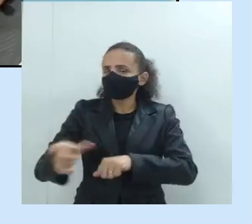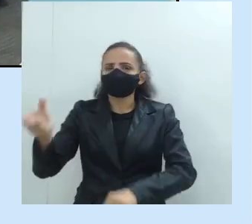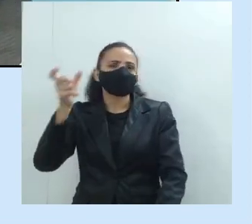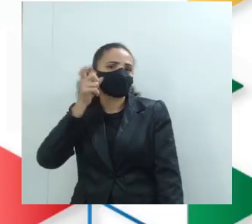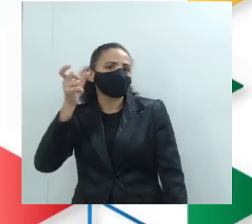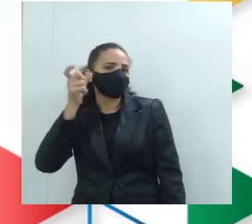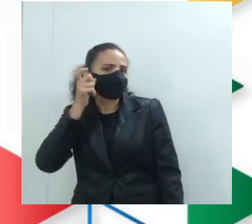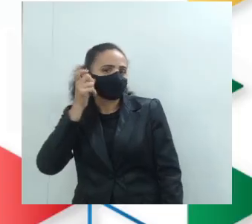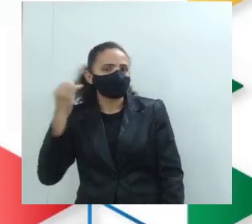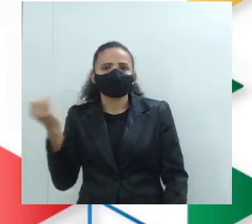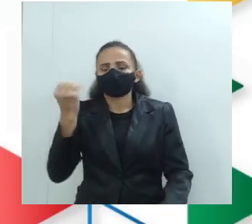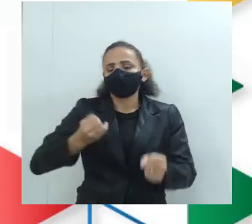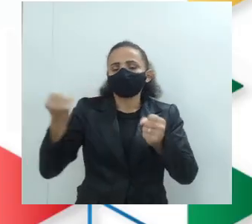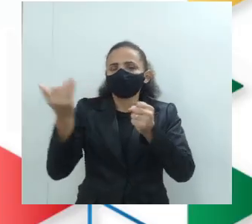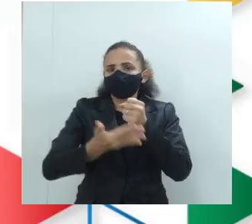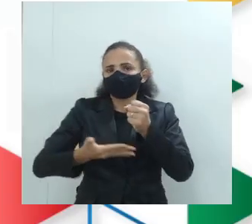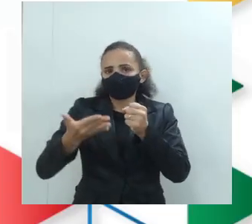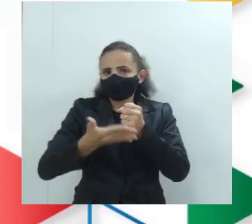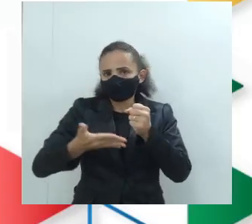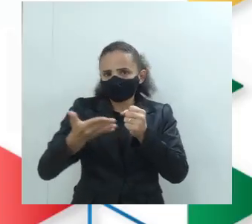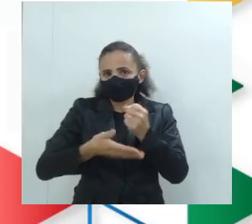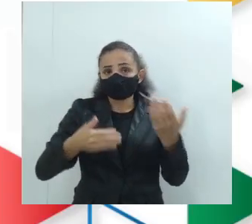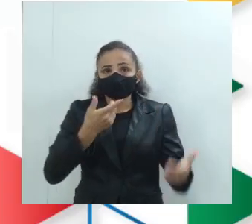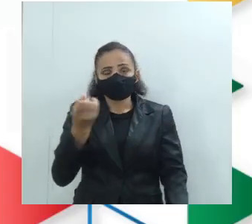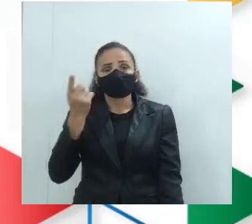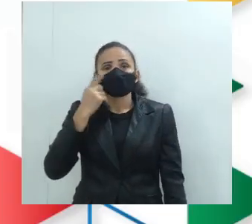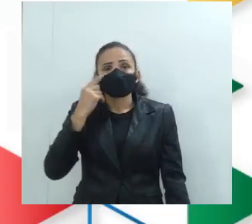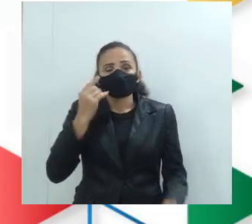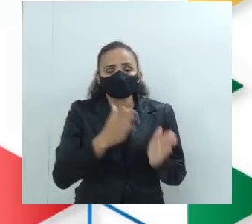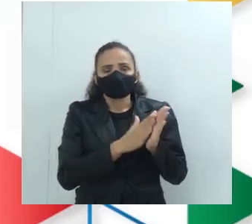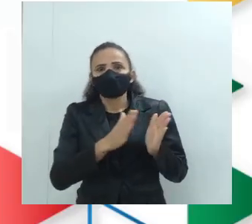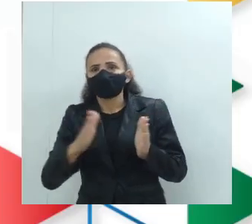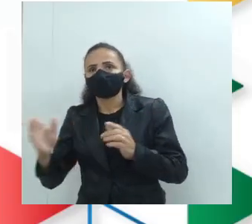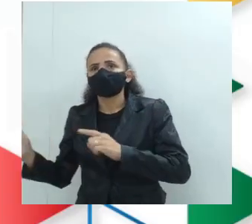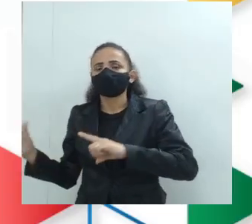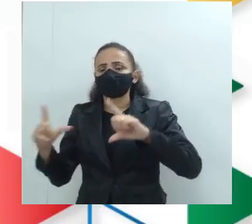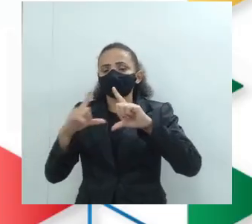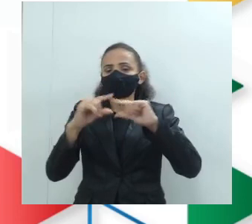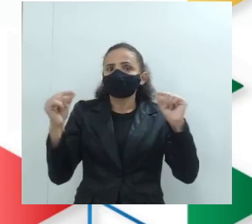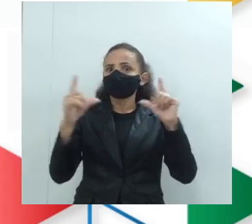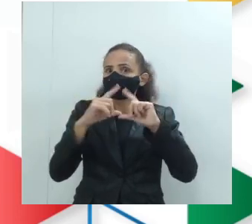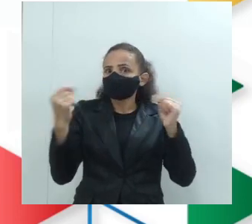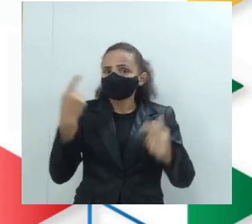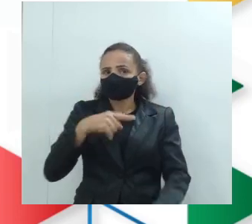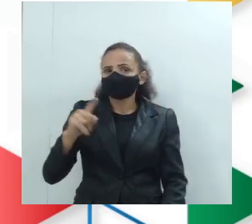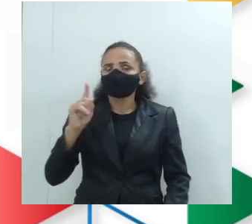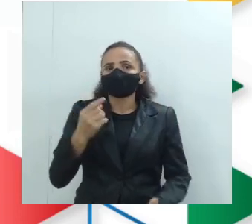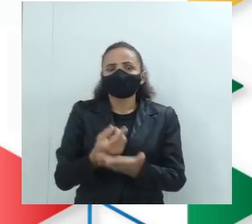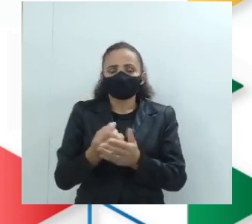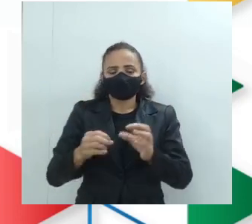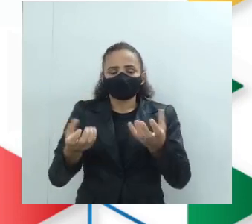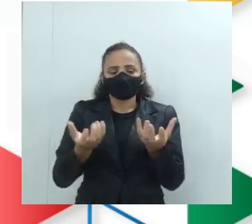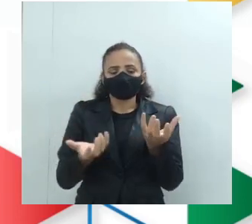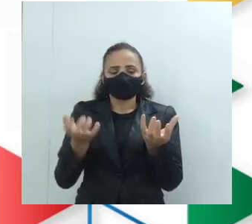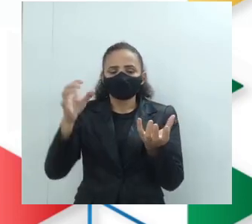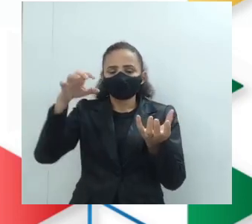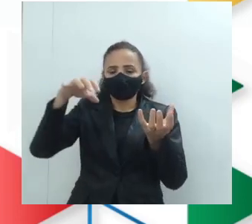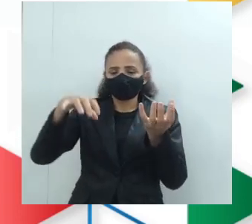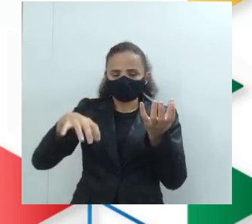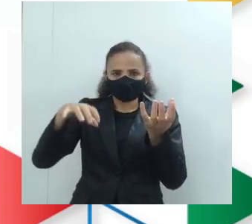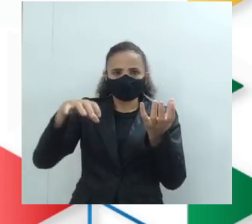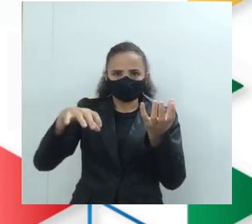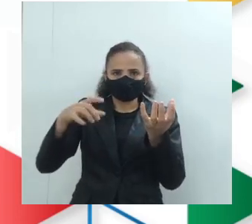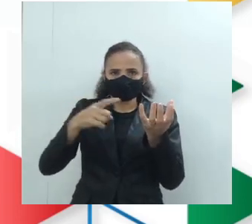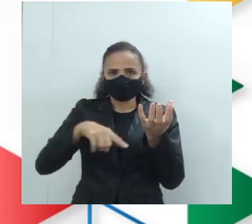interessante. Baseado lá no Taj Mahal, agora a gente vai para Brasília. tá? Observe a construção projetada pelo